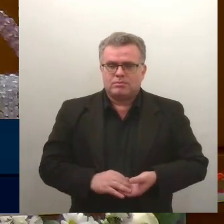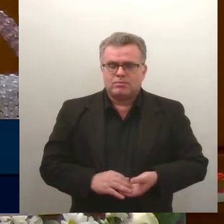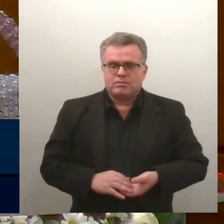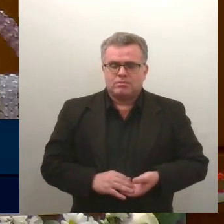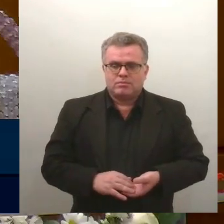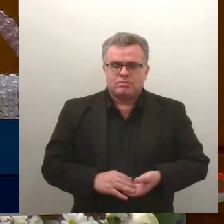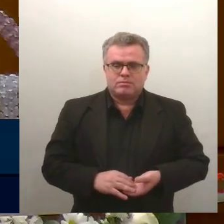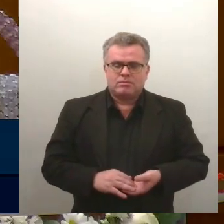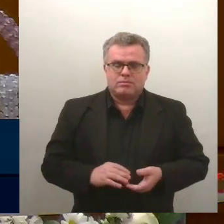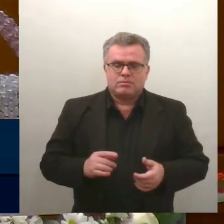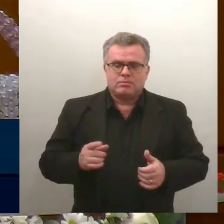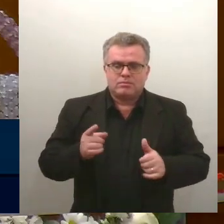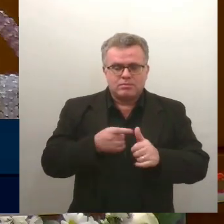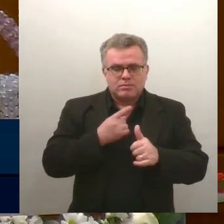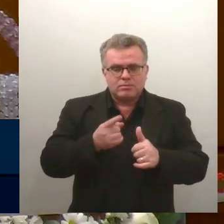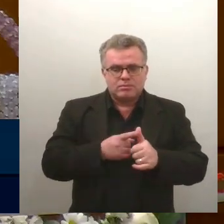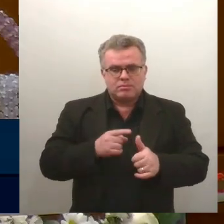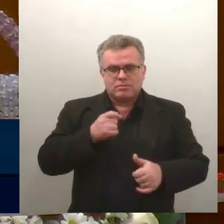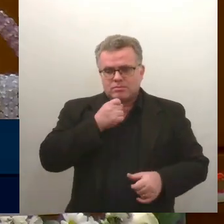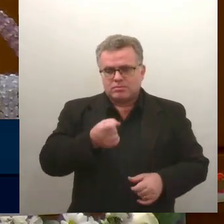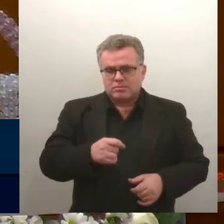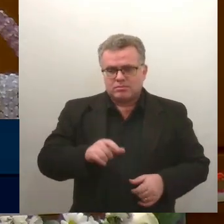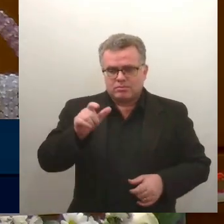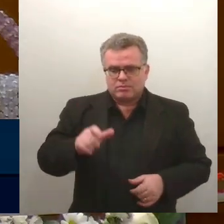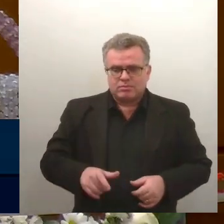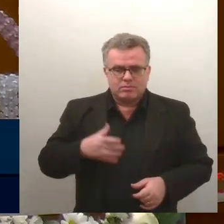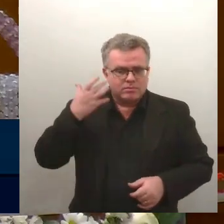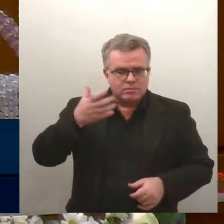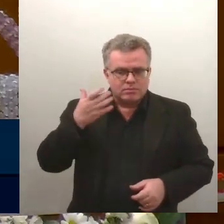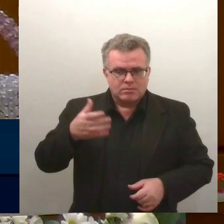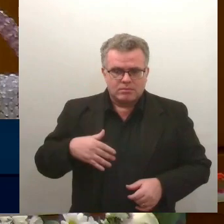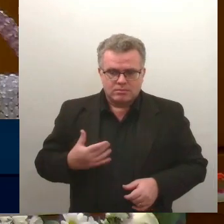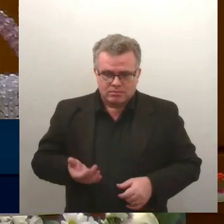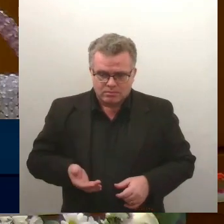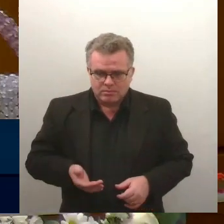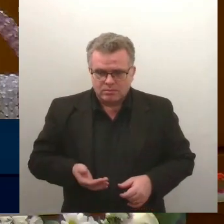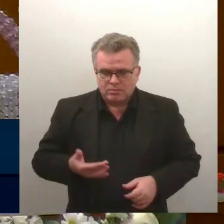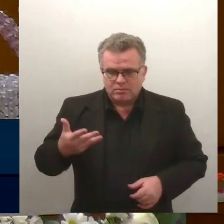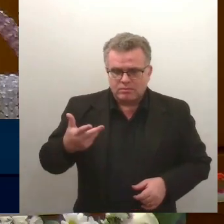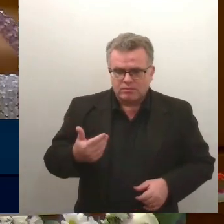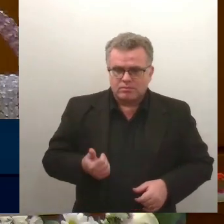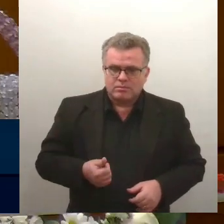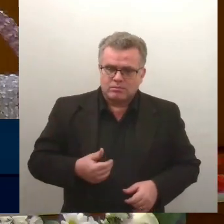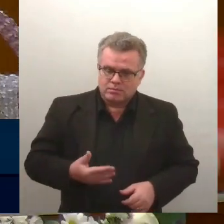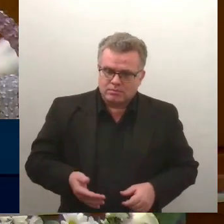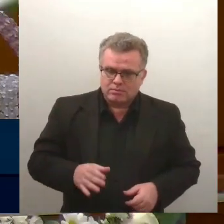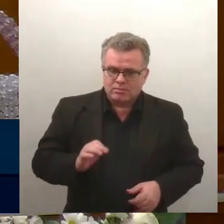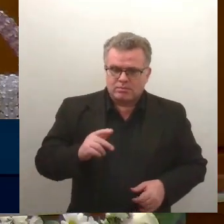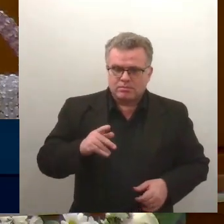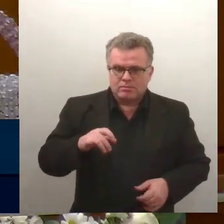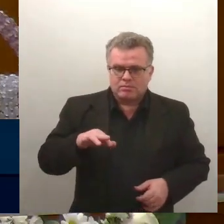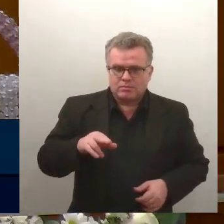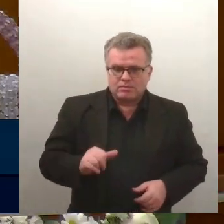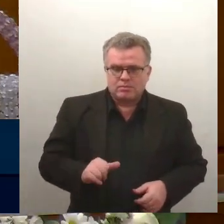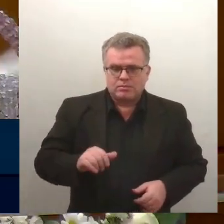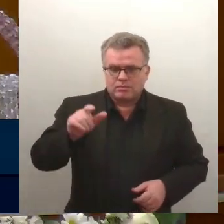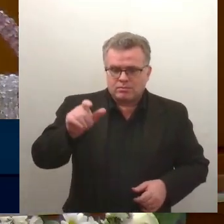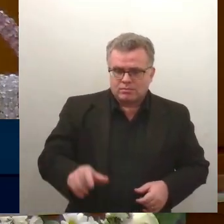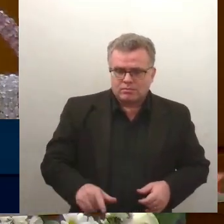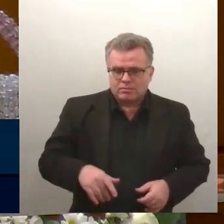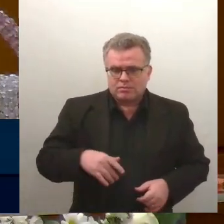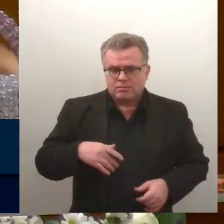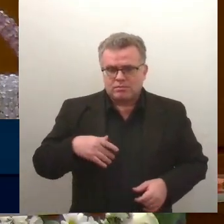e radialista, assim, Aldacir de Souza Oliveira Matos, né, Aldacir Matos, né, que eu tenho